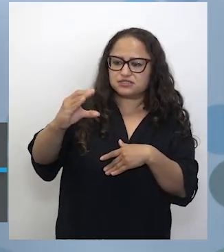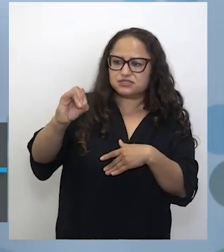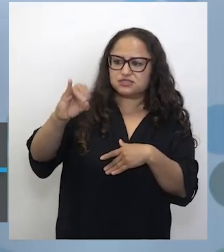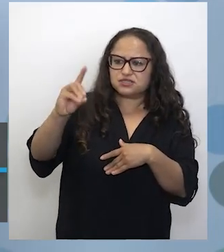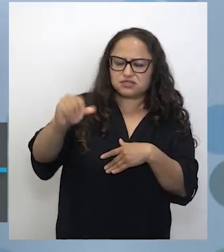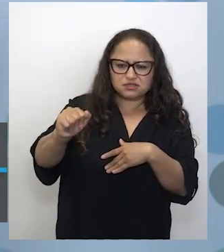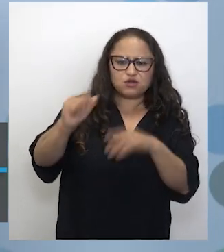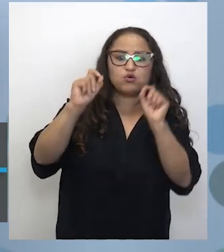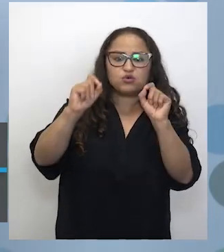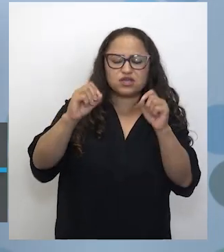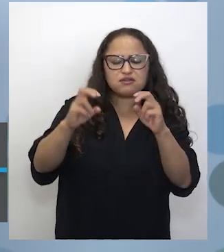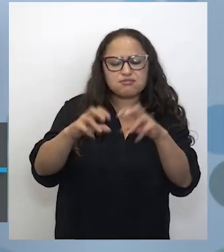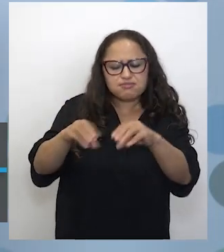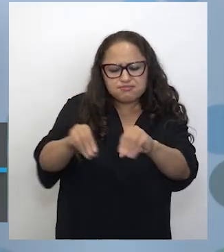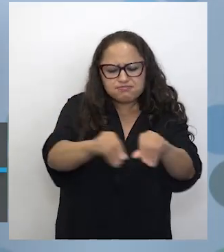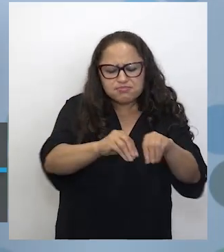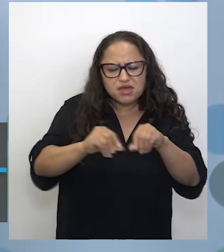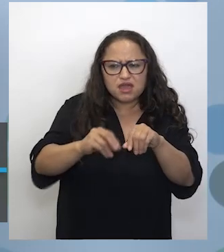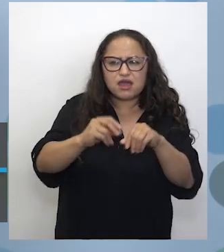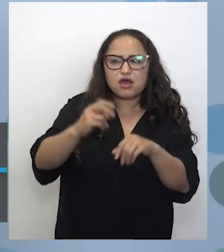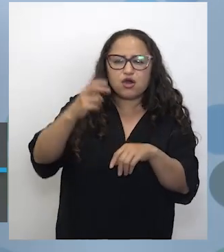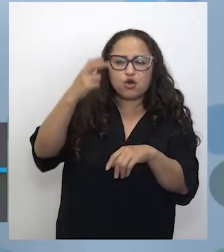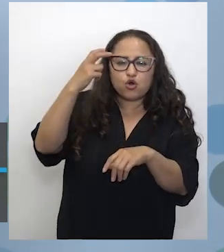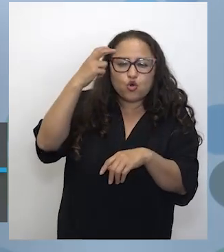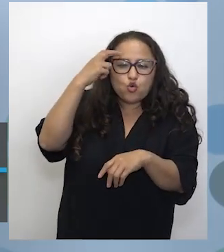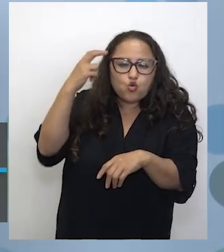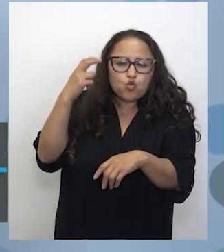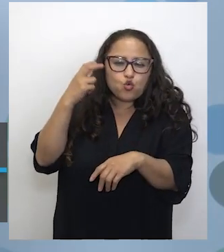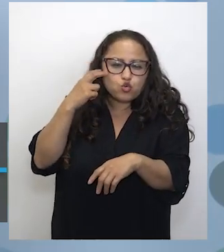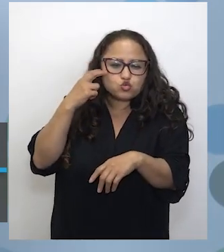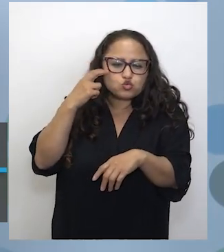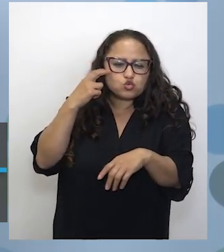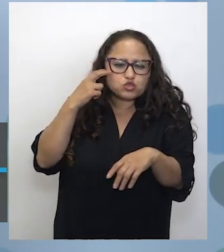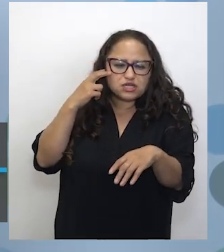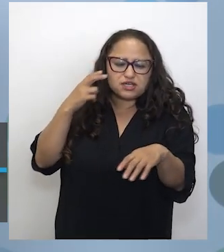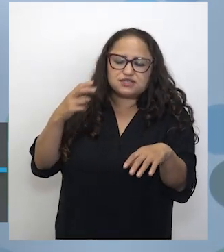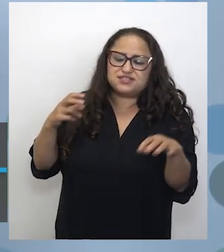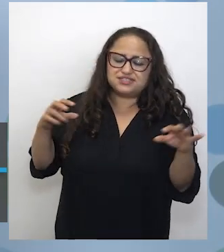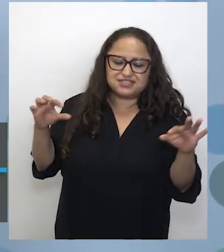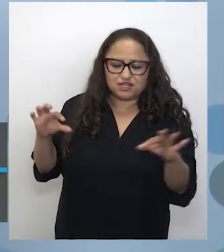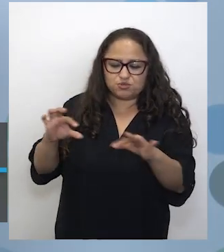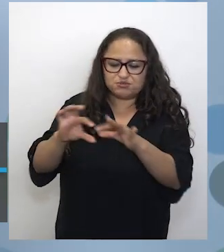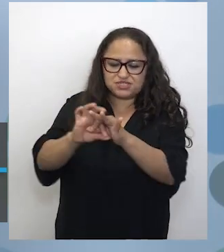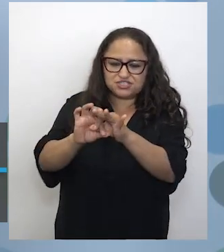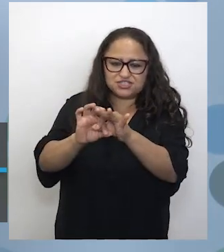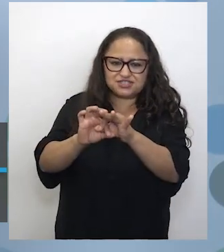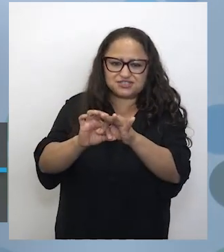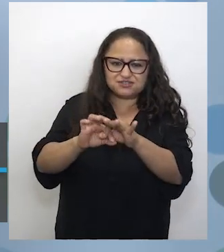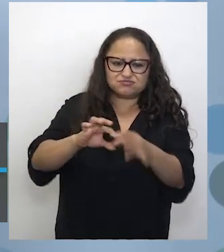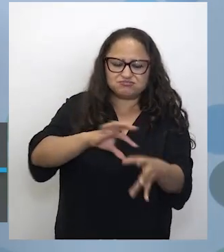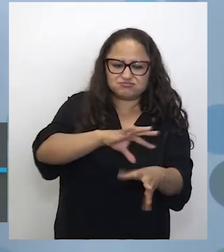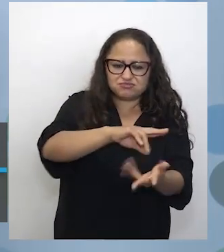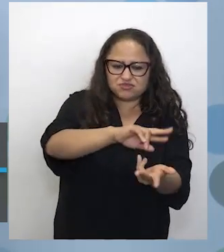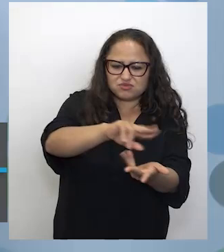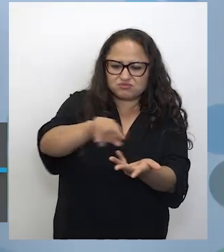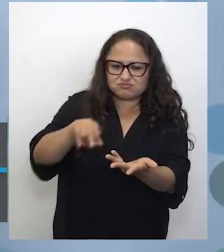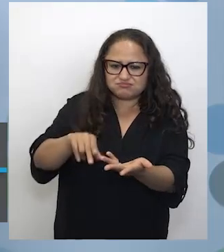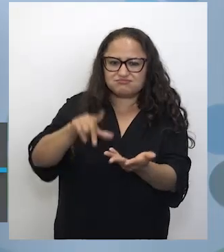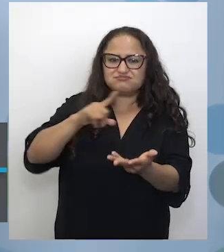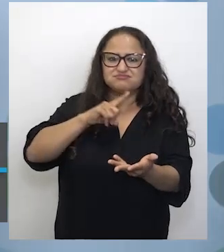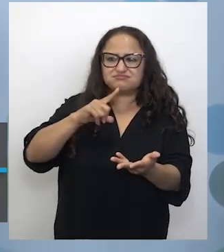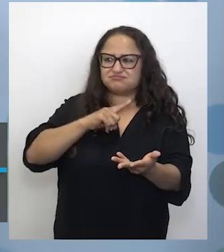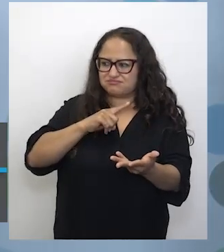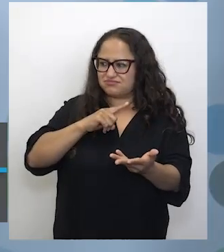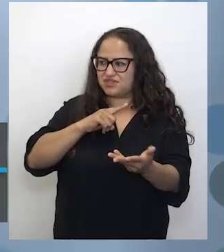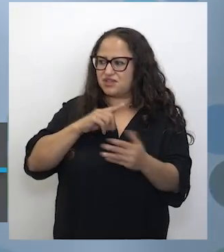terra, culturas, é uma miscigenação, né? Então, falaram muito, Fabi, sobre